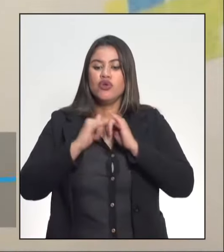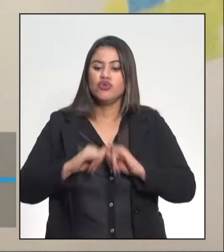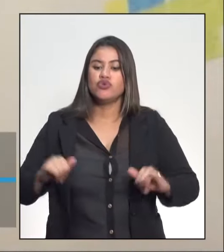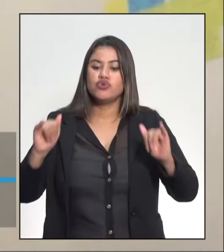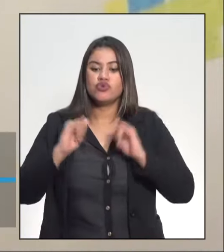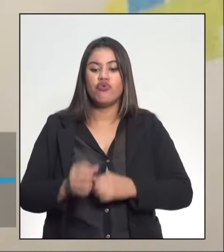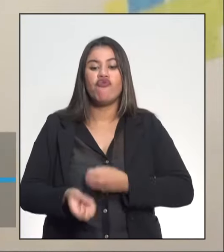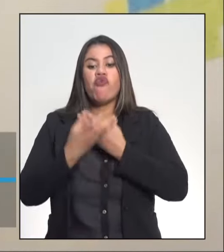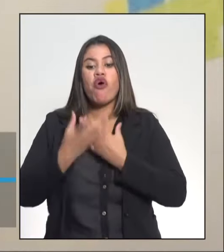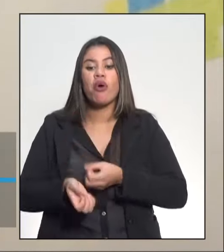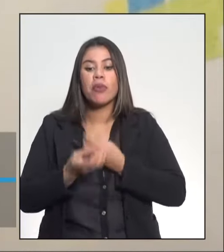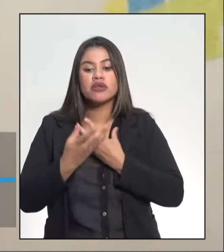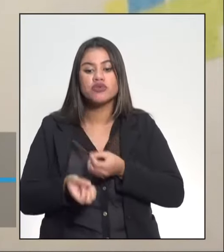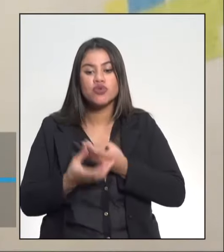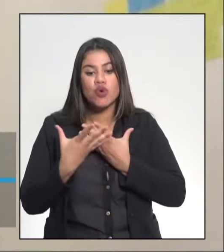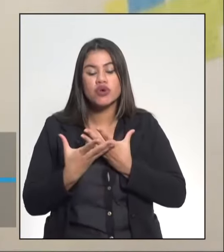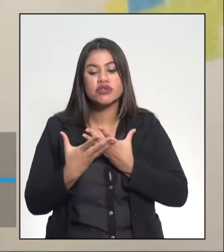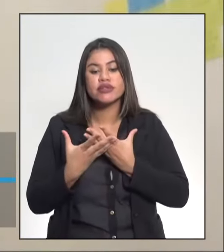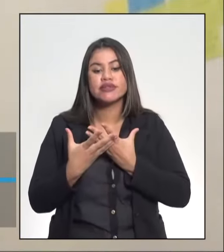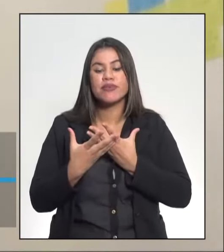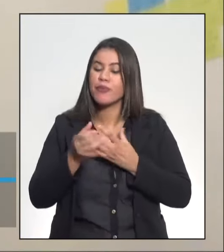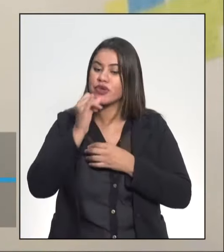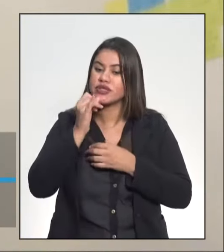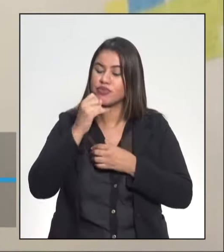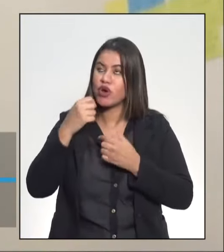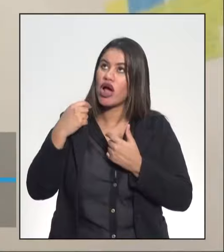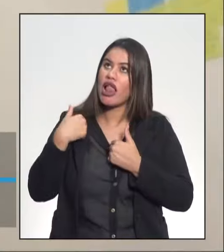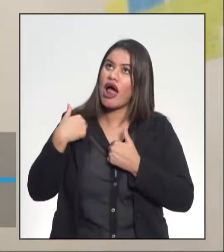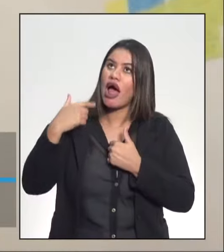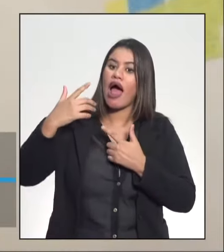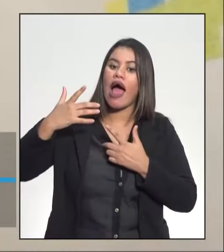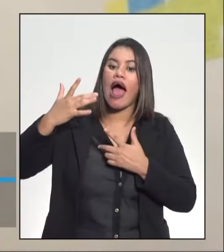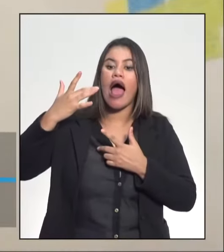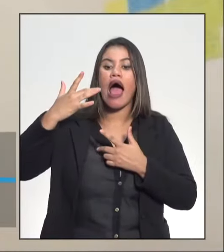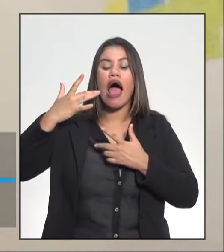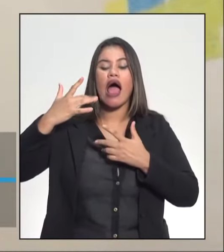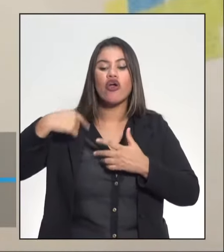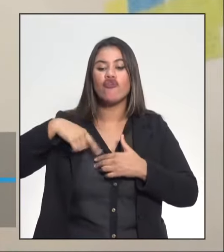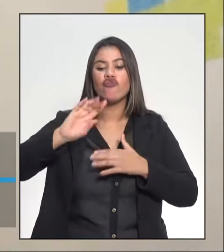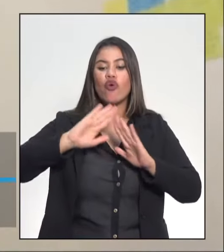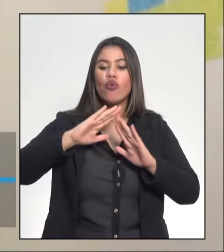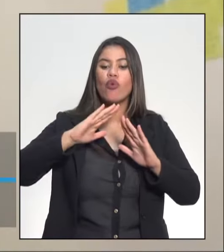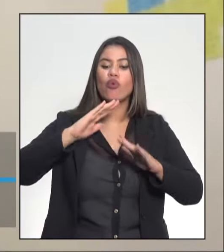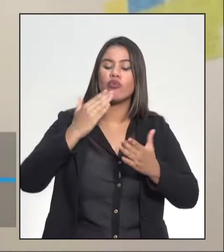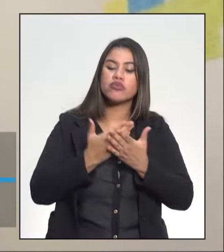informações, desde quando, como eu tenho que levar esse guarda-chuva, se eu tenho que levar o guarda-chuva pro meu trabalho, pra minha escola,